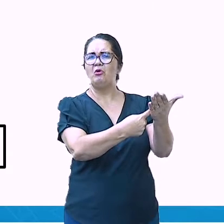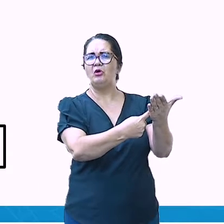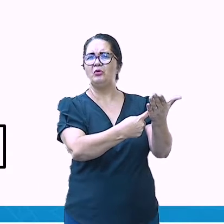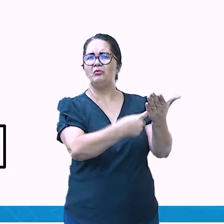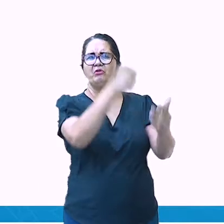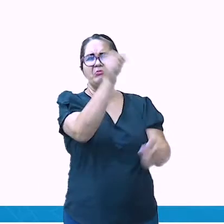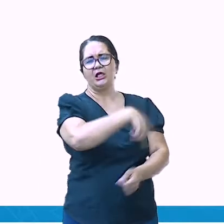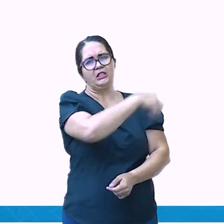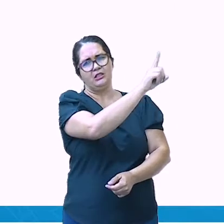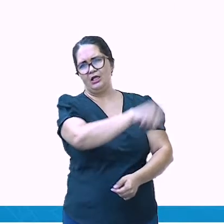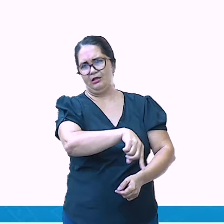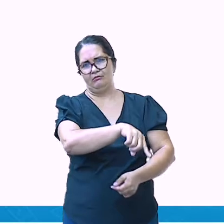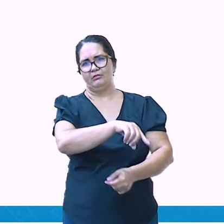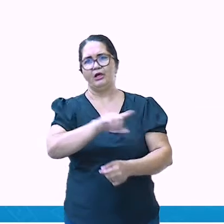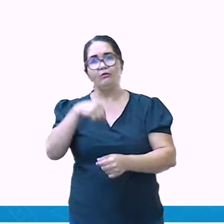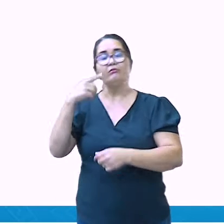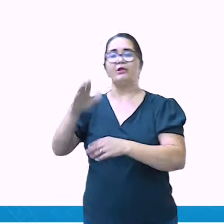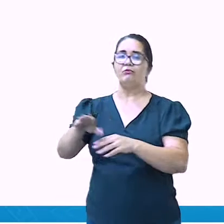pedaço.